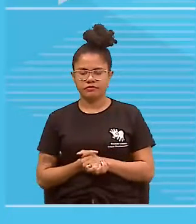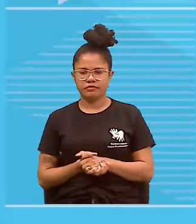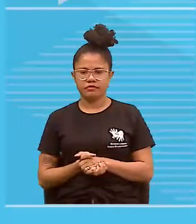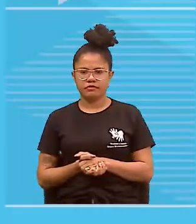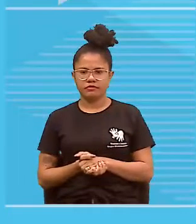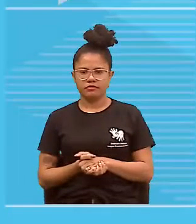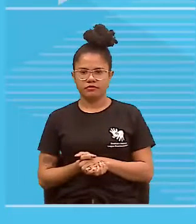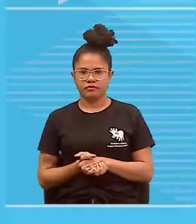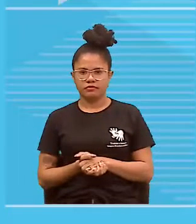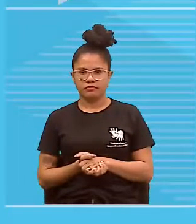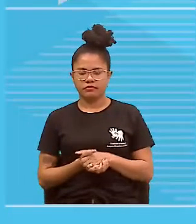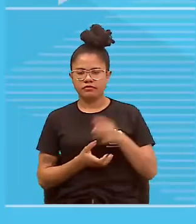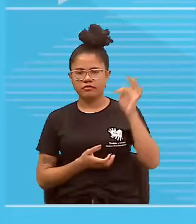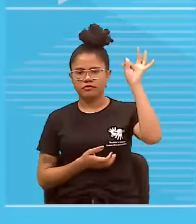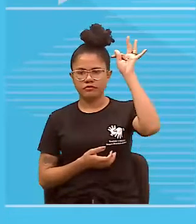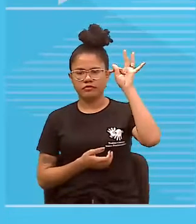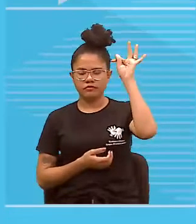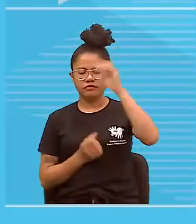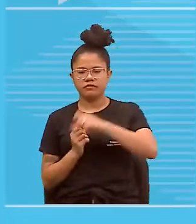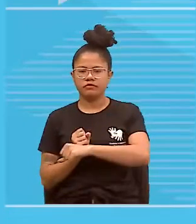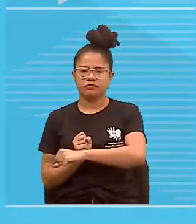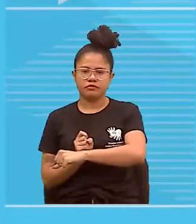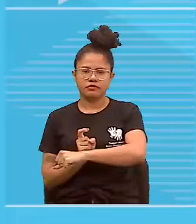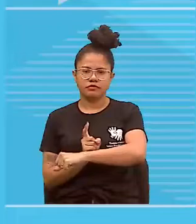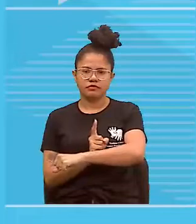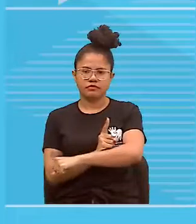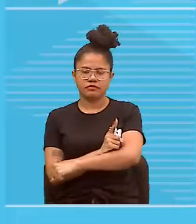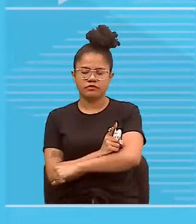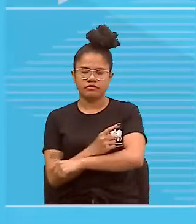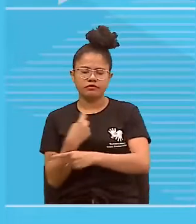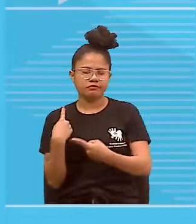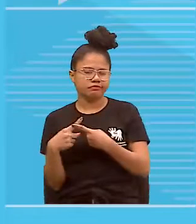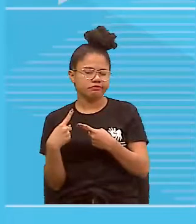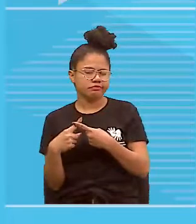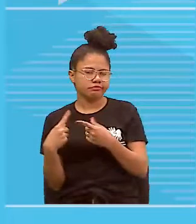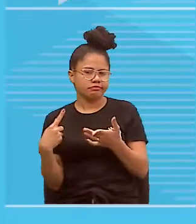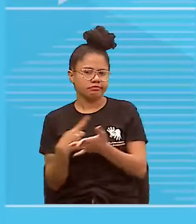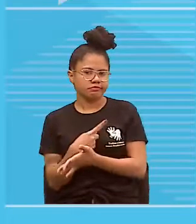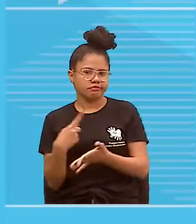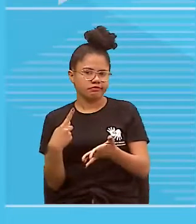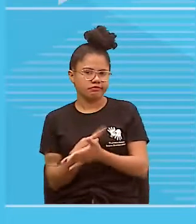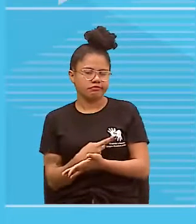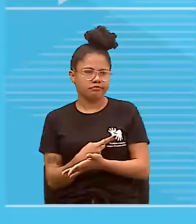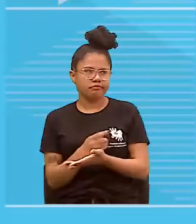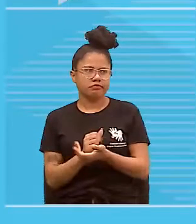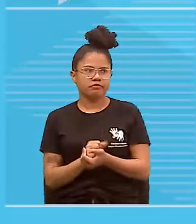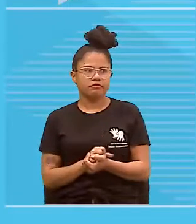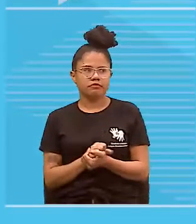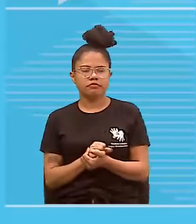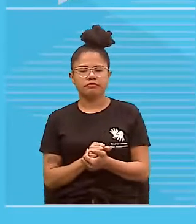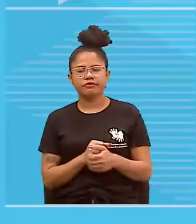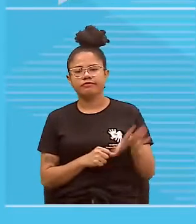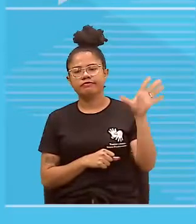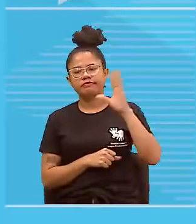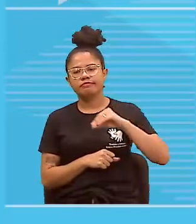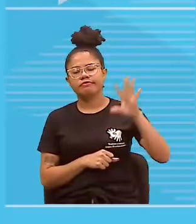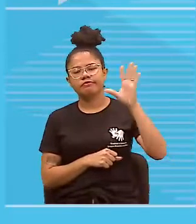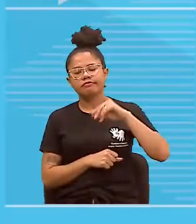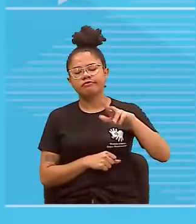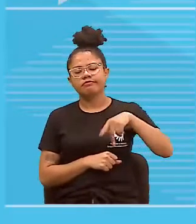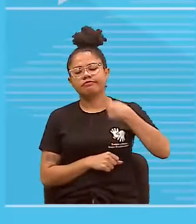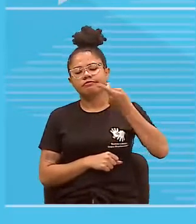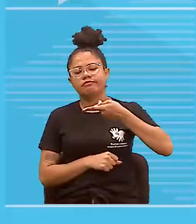a Teoria da Evolução porque é errado dizer que viemos dos Macacos e outras